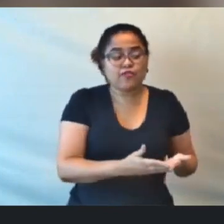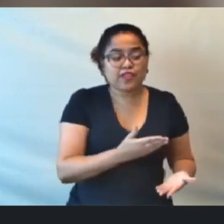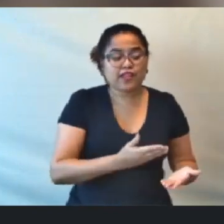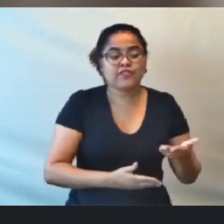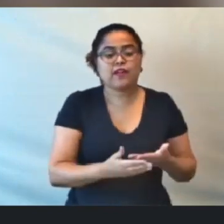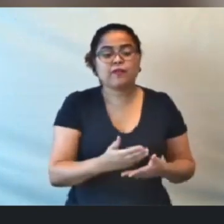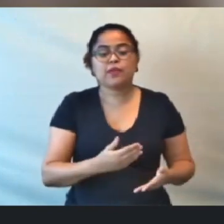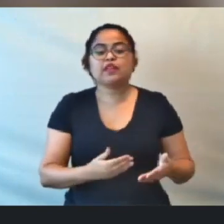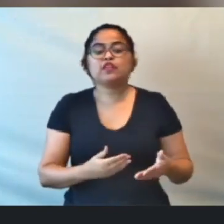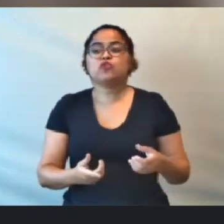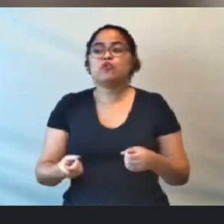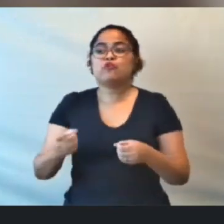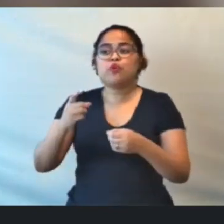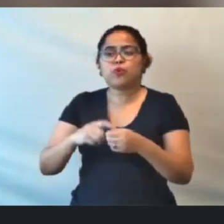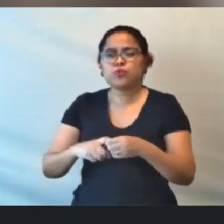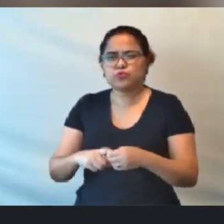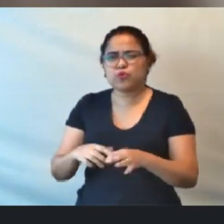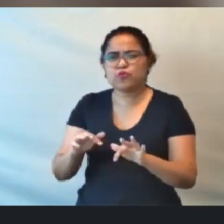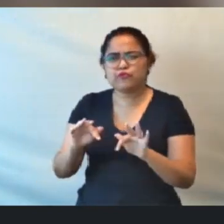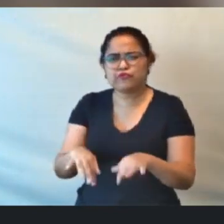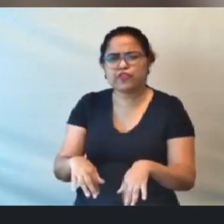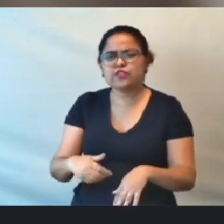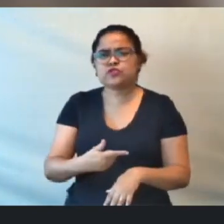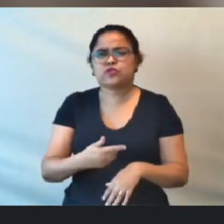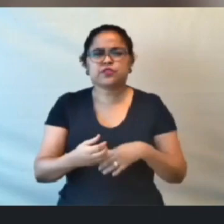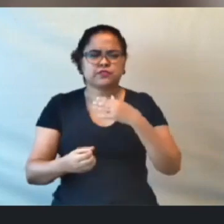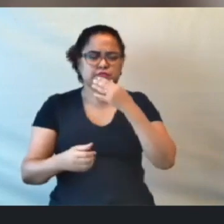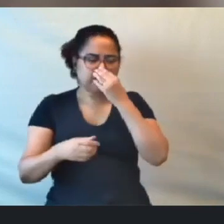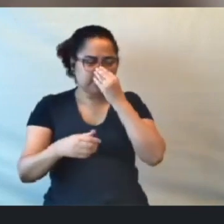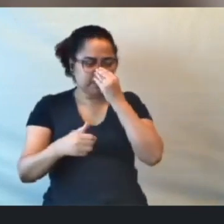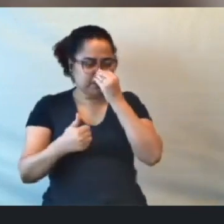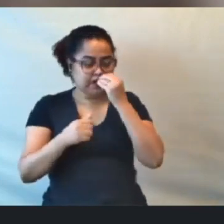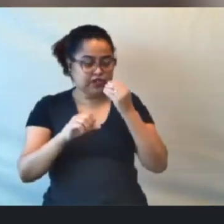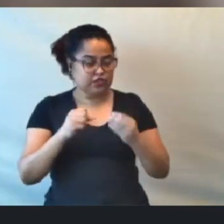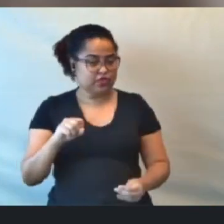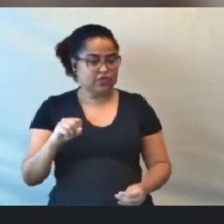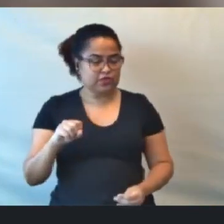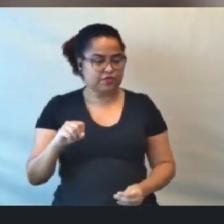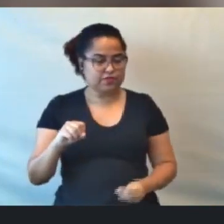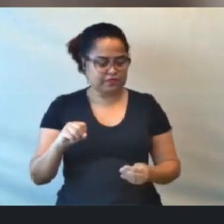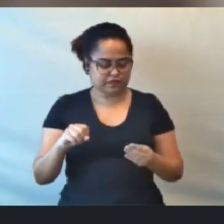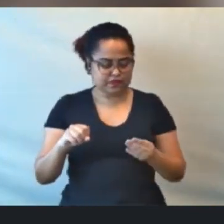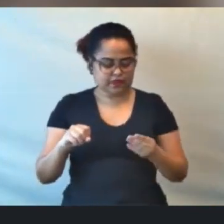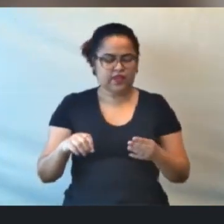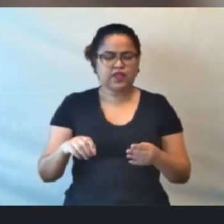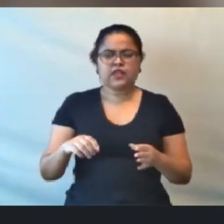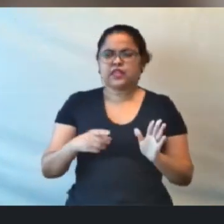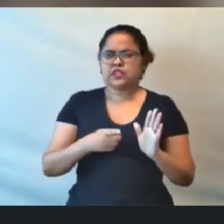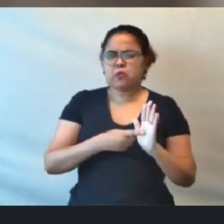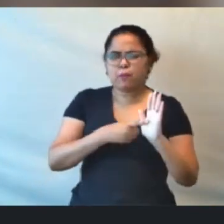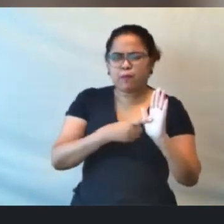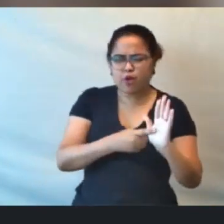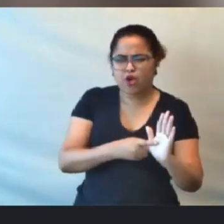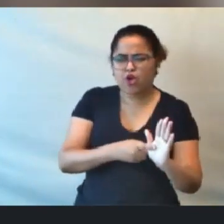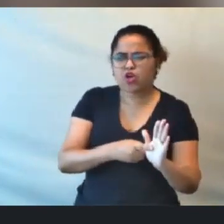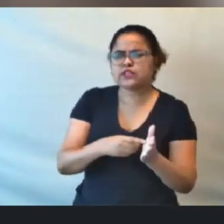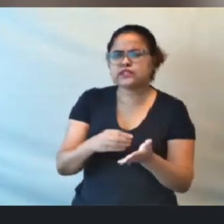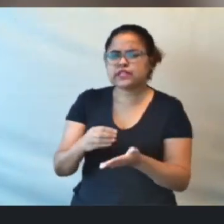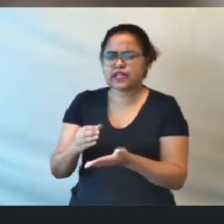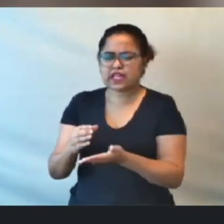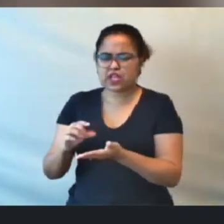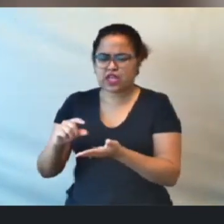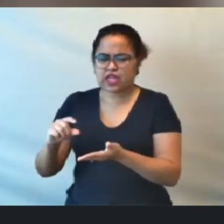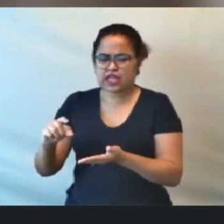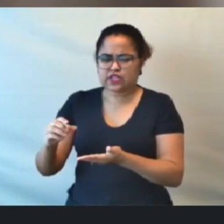tem fotos e coletas e amostras nesse período, a lagoa se tornou extremamente verde, ficou uma